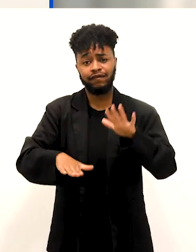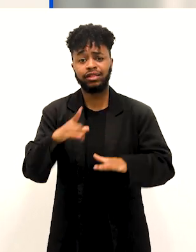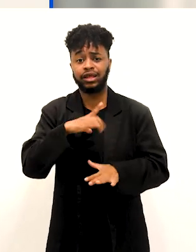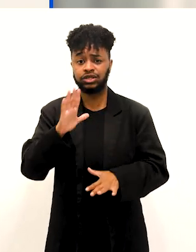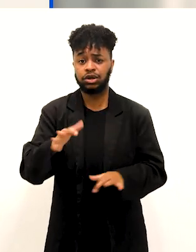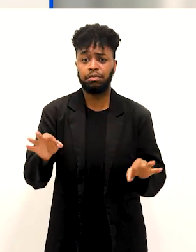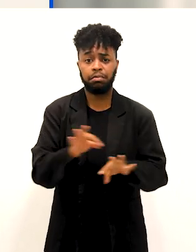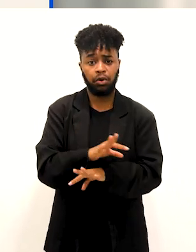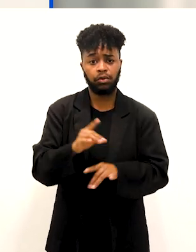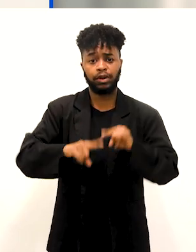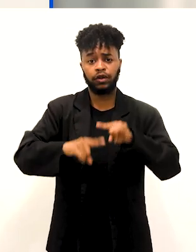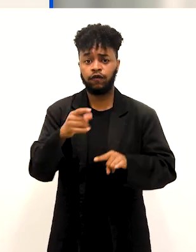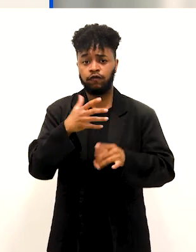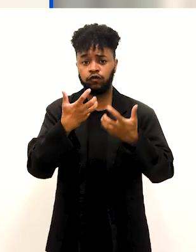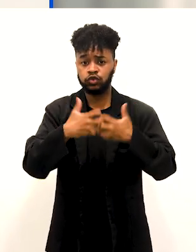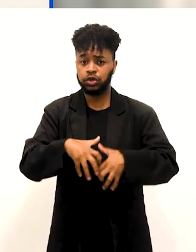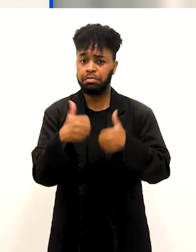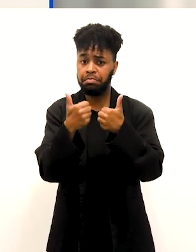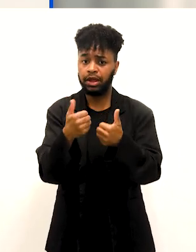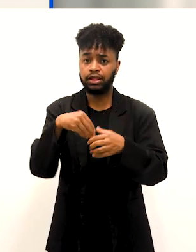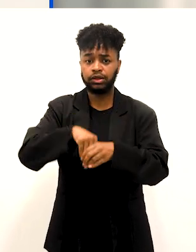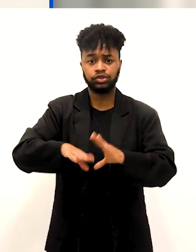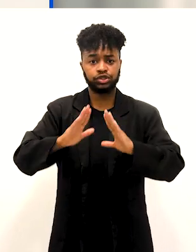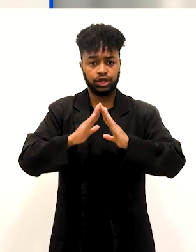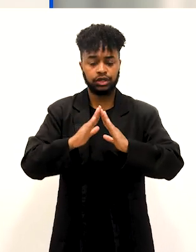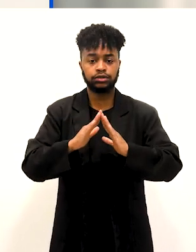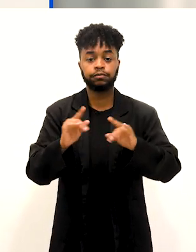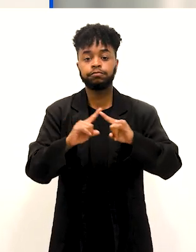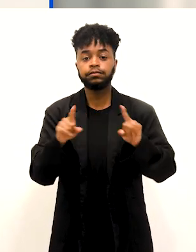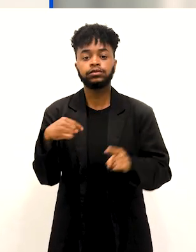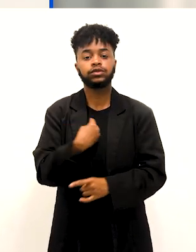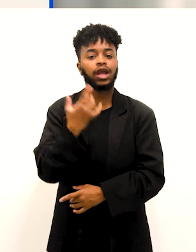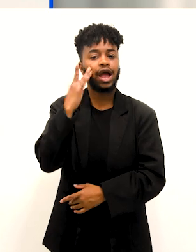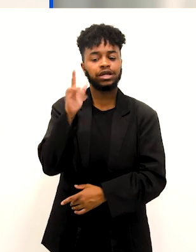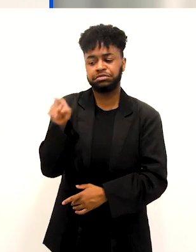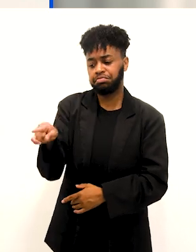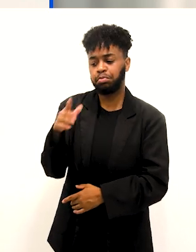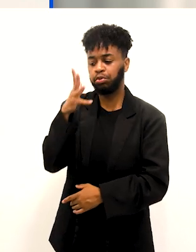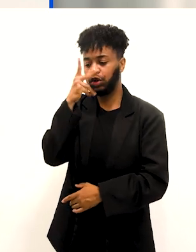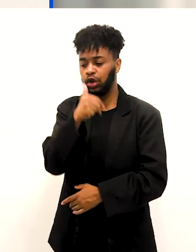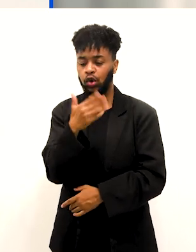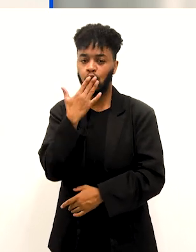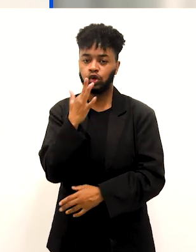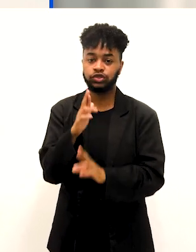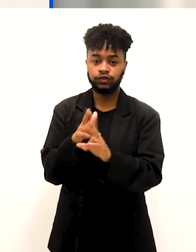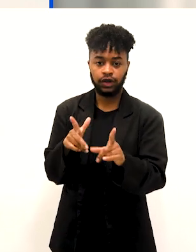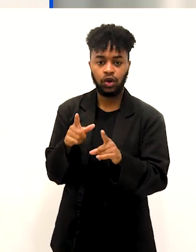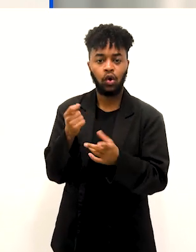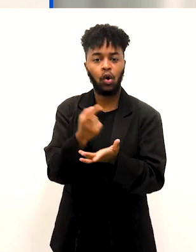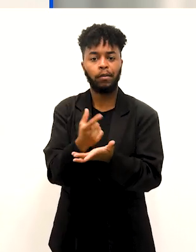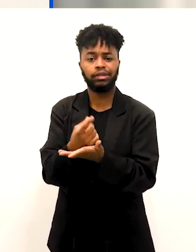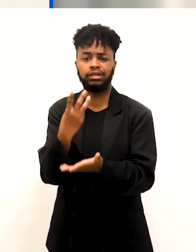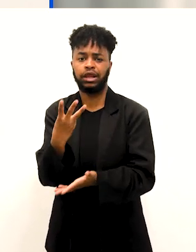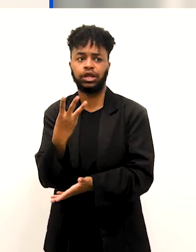tem um item que ainda funciona muito bem dentro de casa, que atende, mas a gente acha mais bonito, acha uma cor diferente, a gente compra